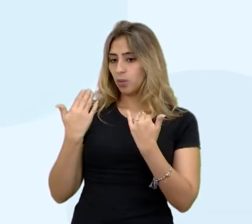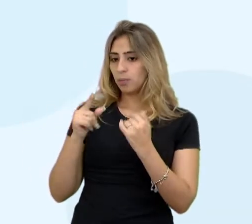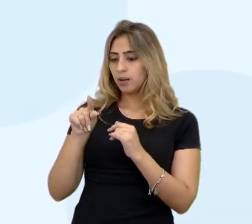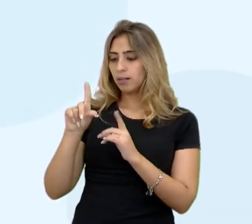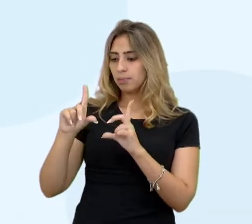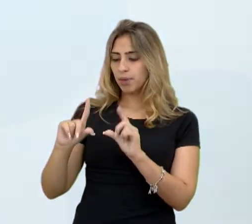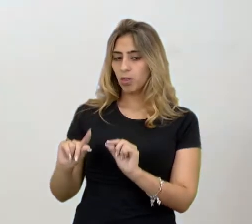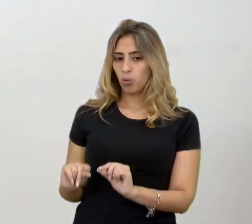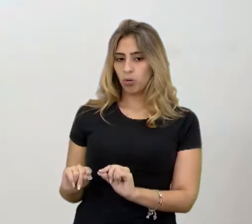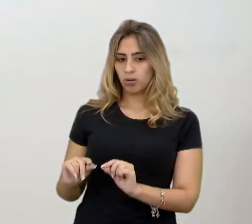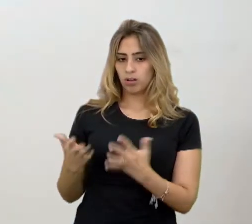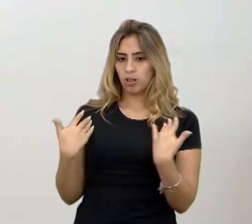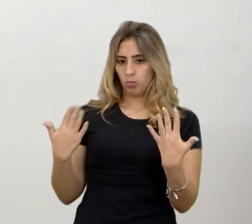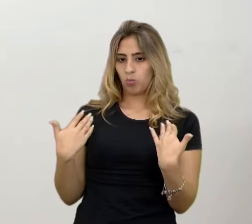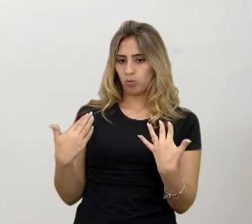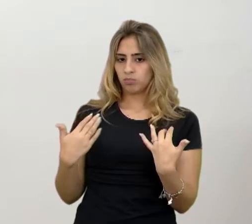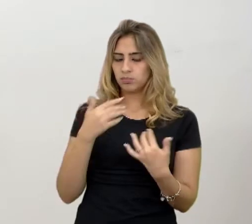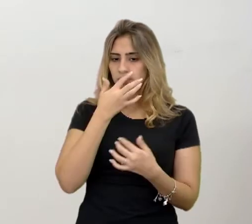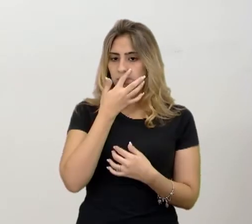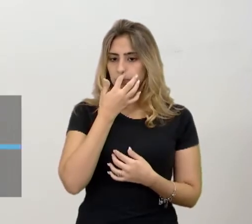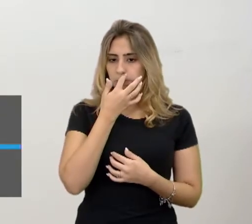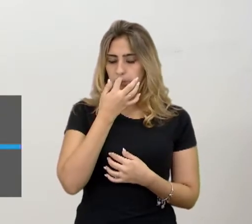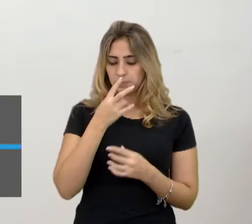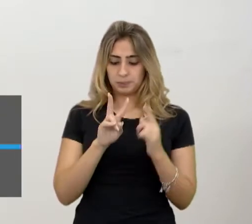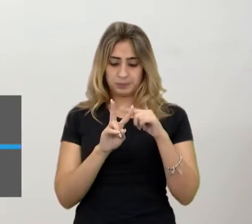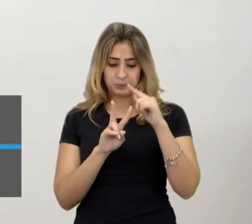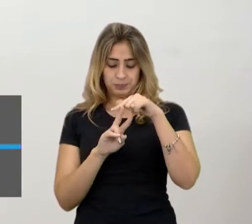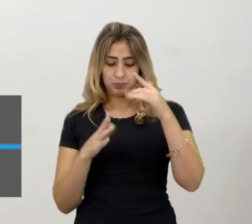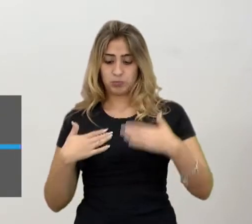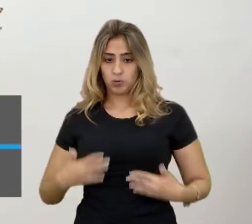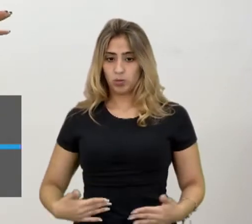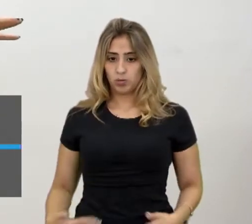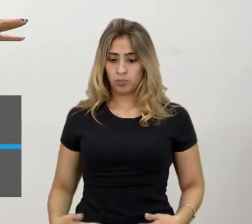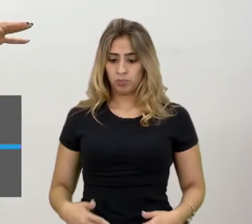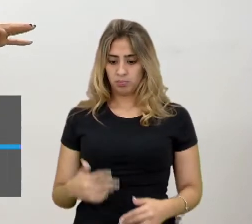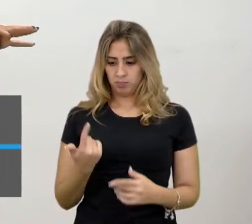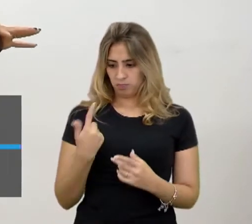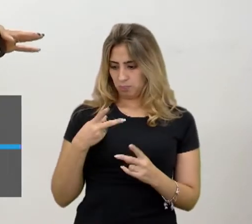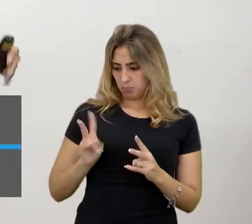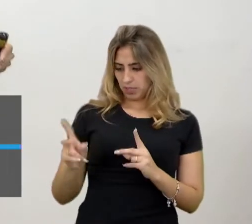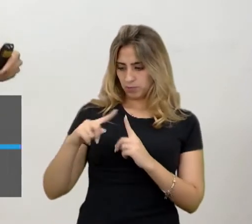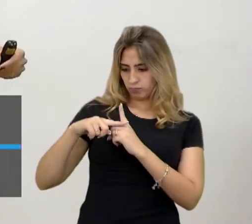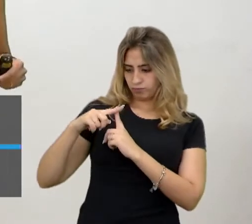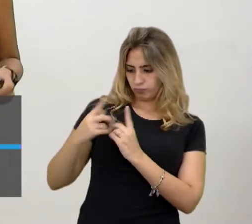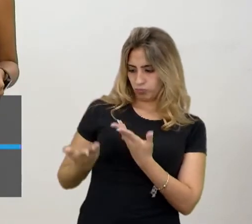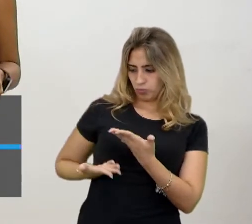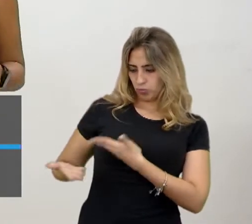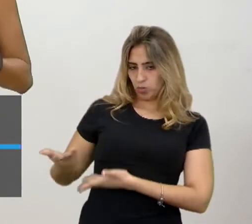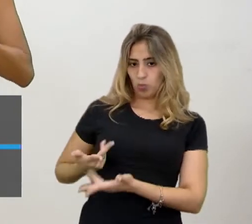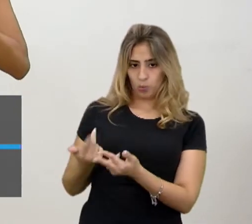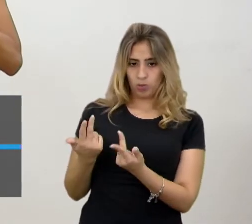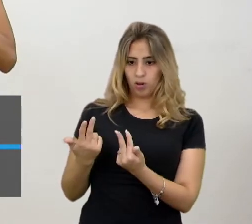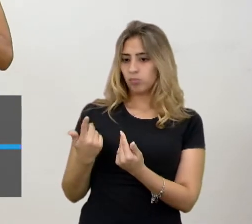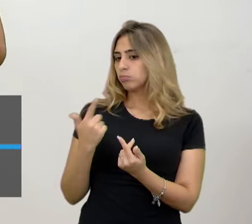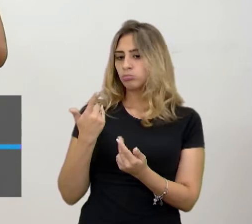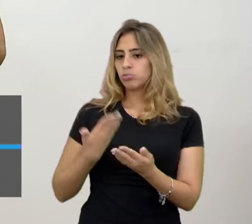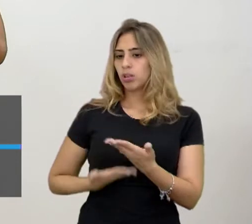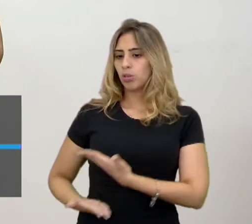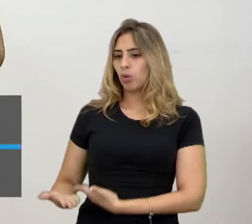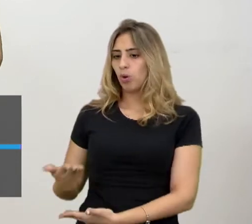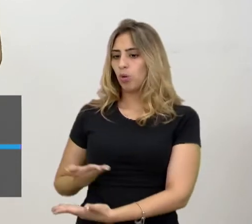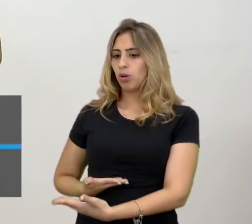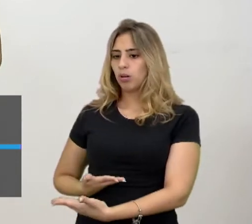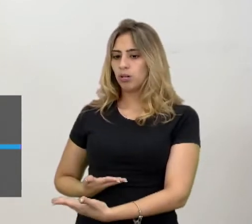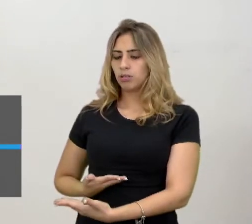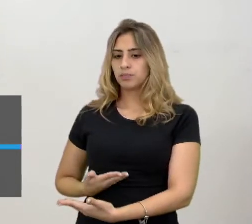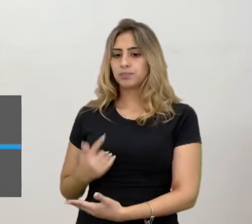menor. Se por acaso esses dois corpos estão com a mesma temperatura, não tem passagem nenhuma, tá? Então, se eu tô aqui na